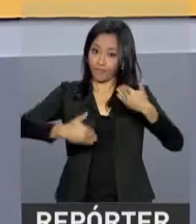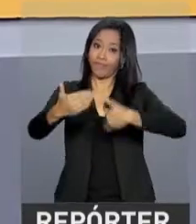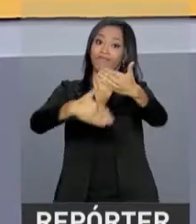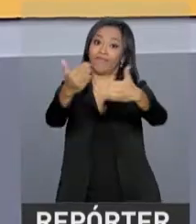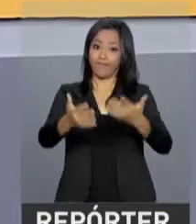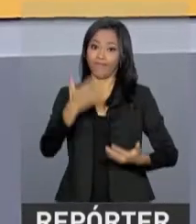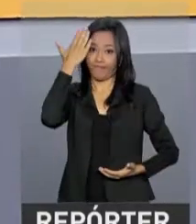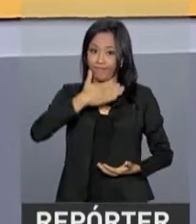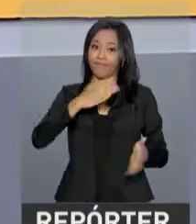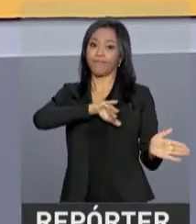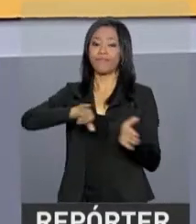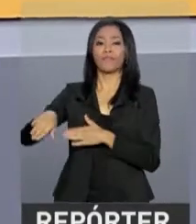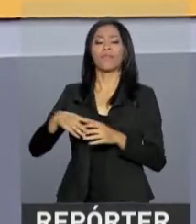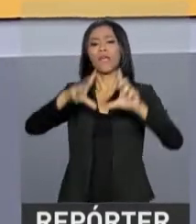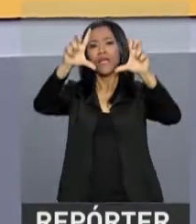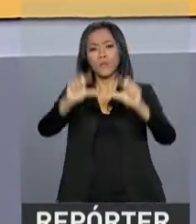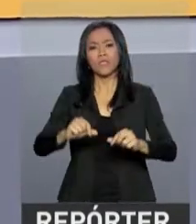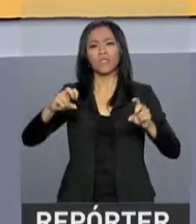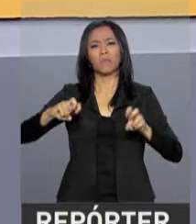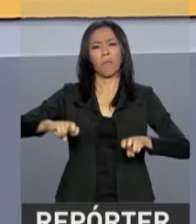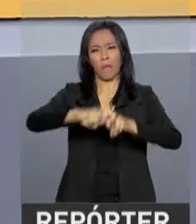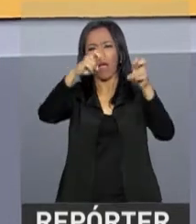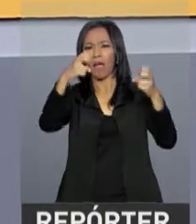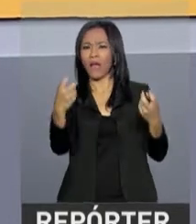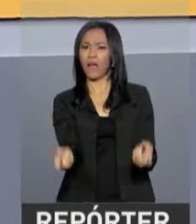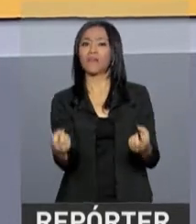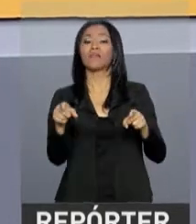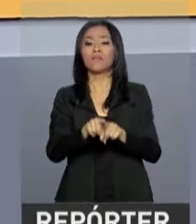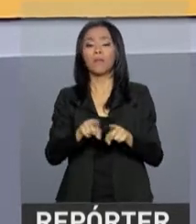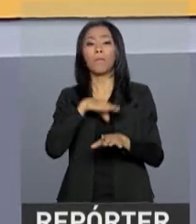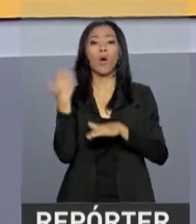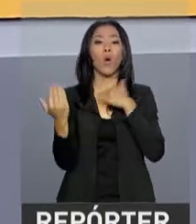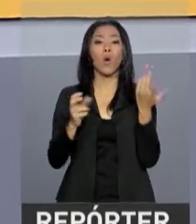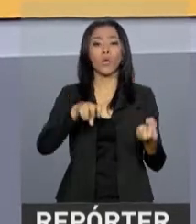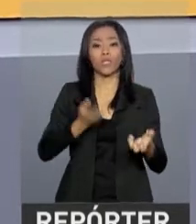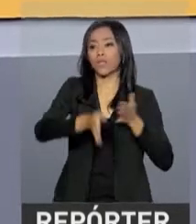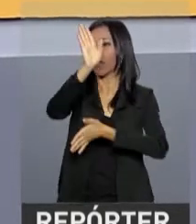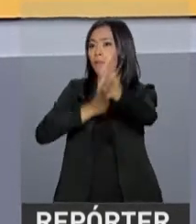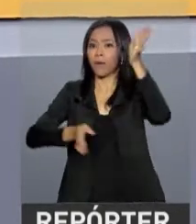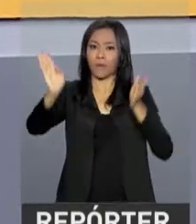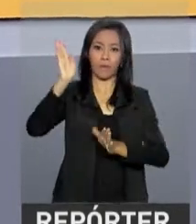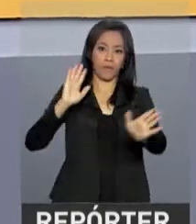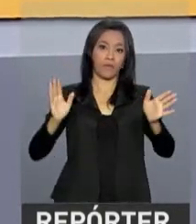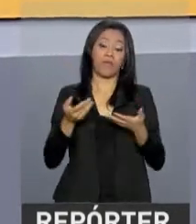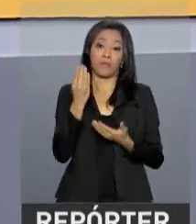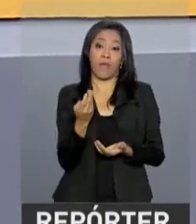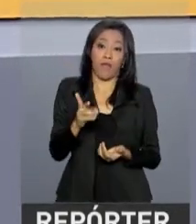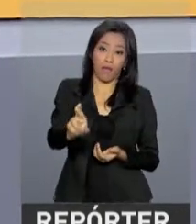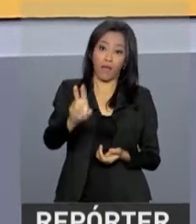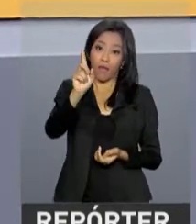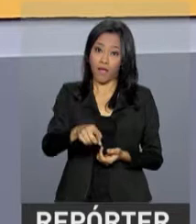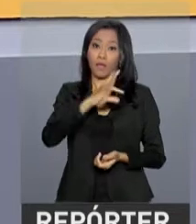queda no número de acidentes e mortes durante o período de maior movimento nas estradas federais o anúncio foi feito pela polícia rodoviária